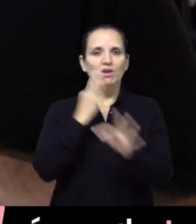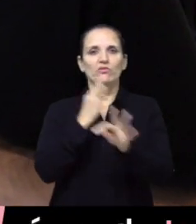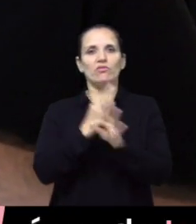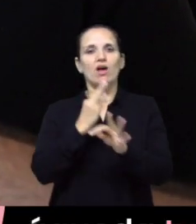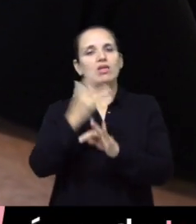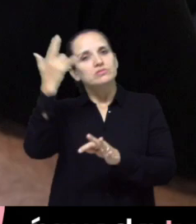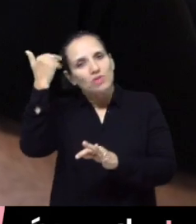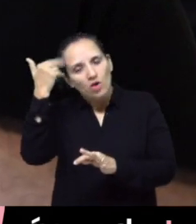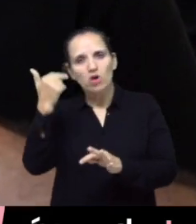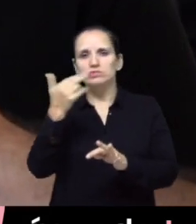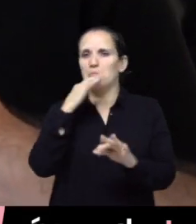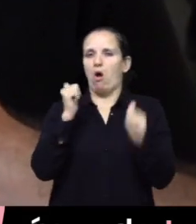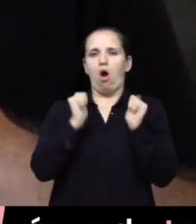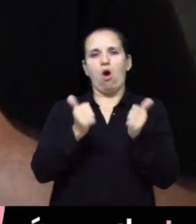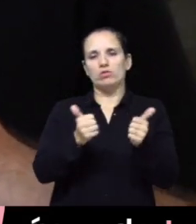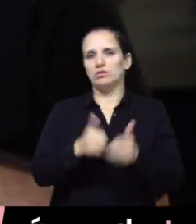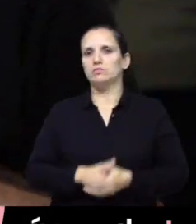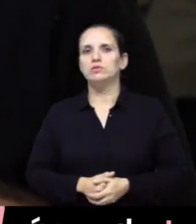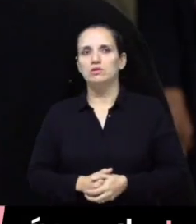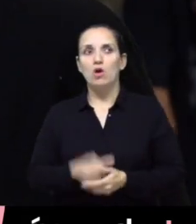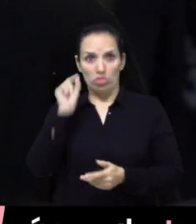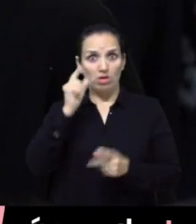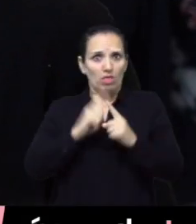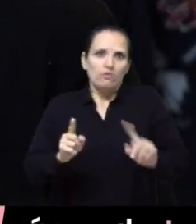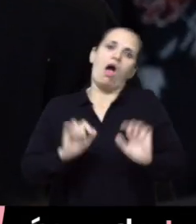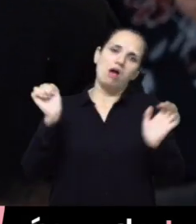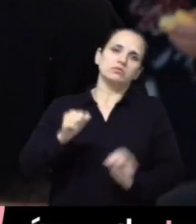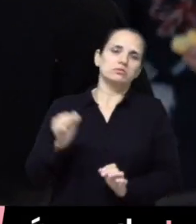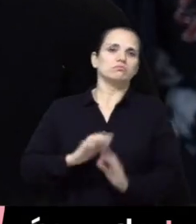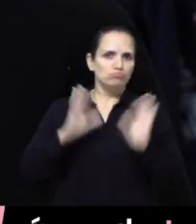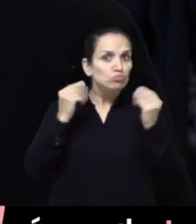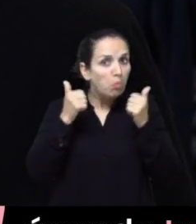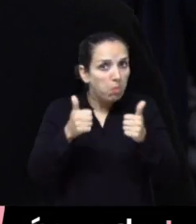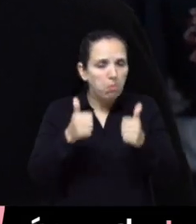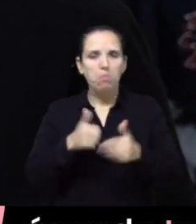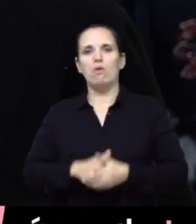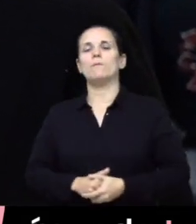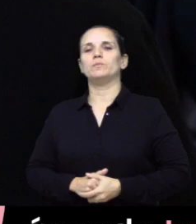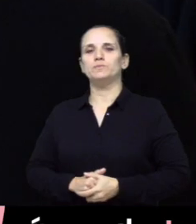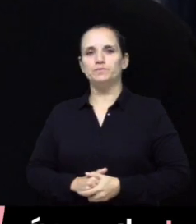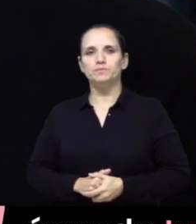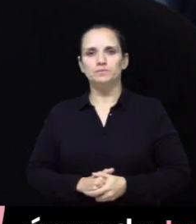celebração dos idosos foi ótimo. É um dia diferente? É um dia diferente, muito bom.